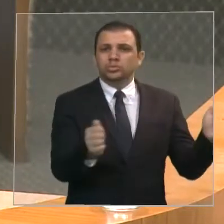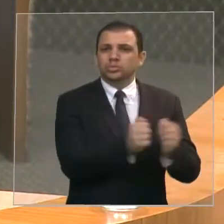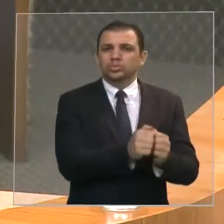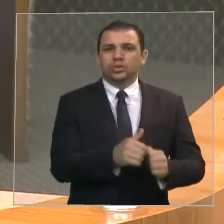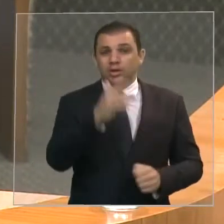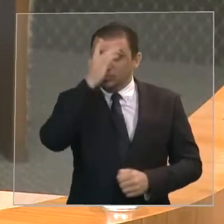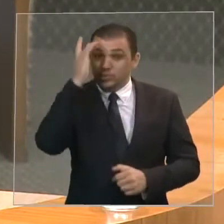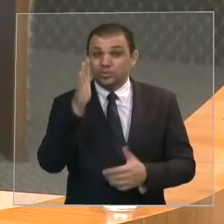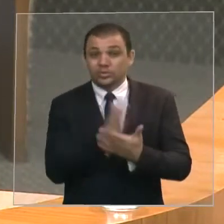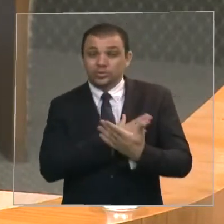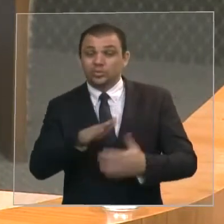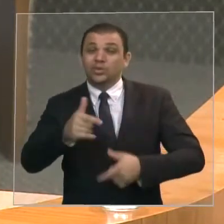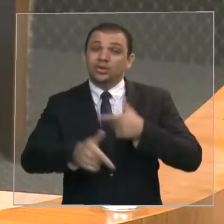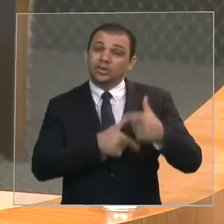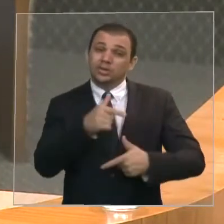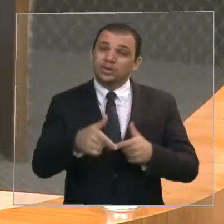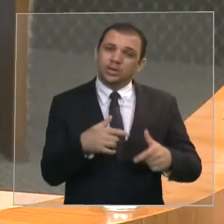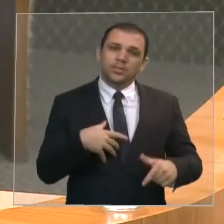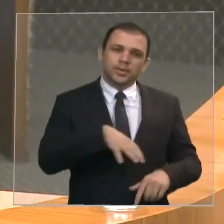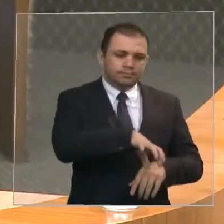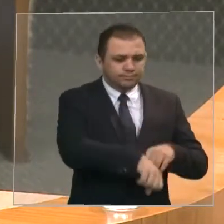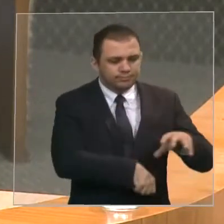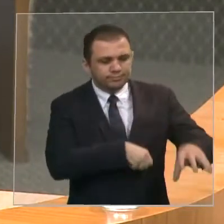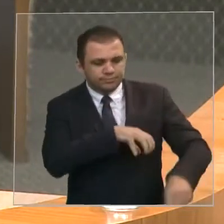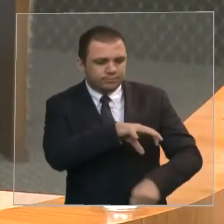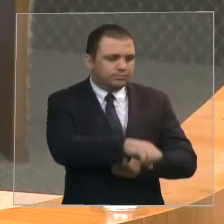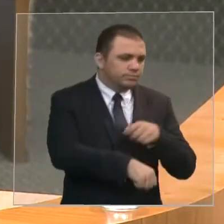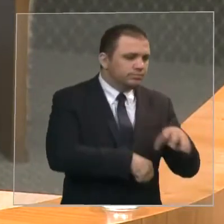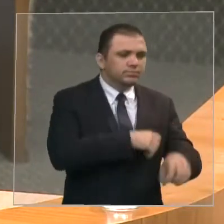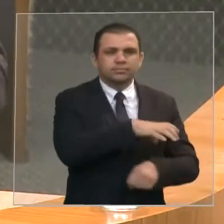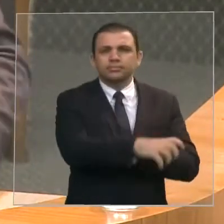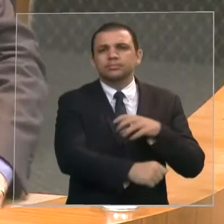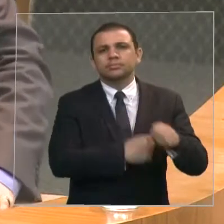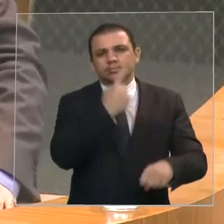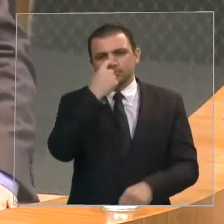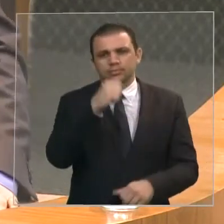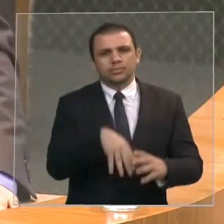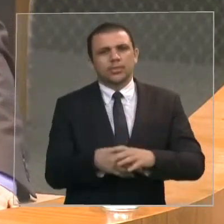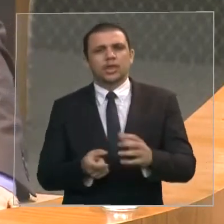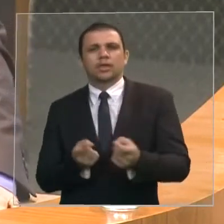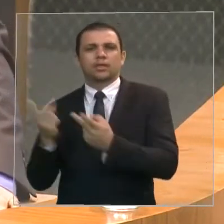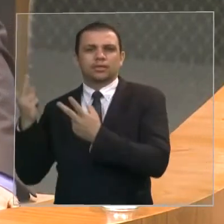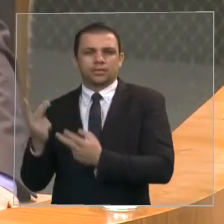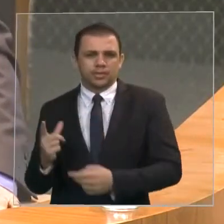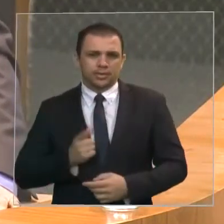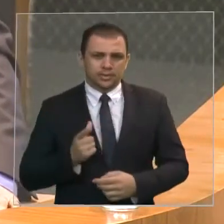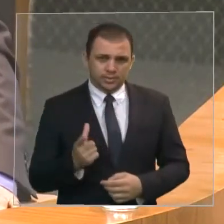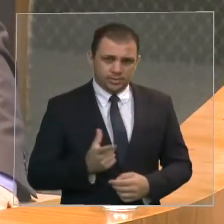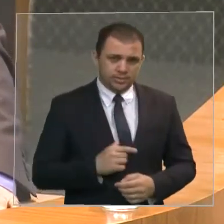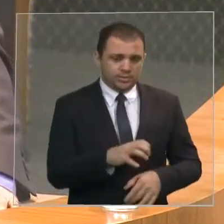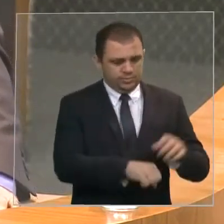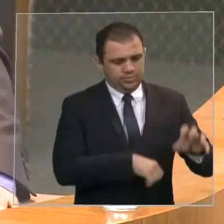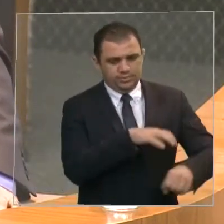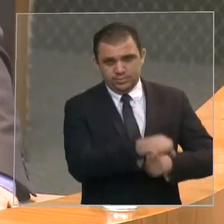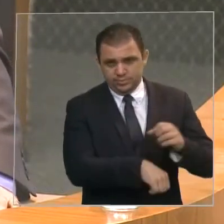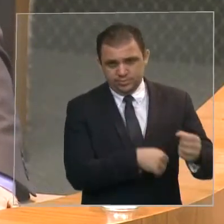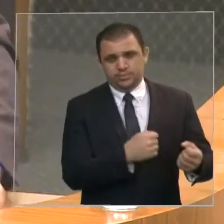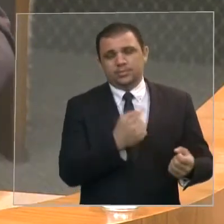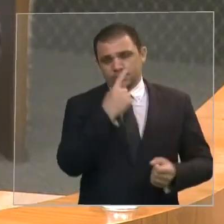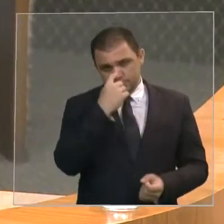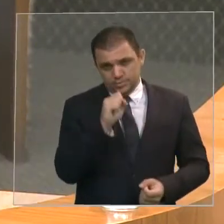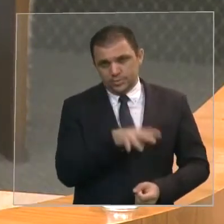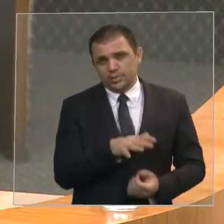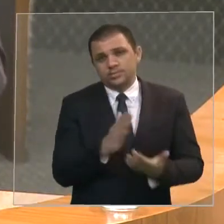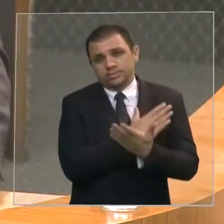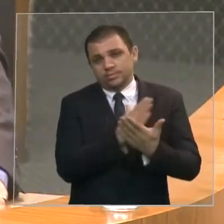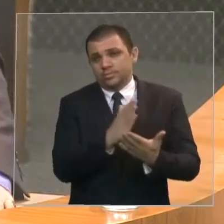que ainda se utilizam do lixão como espaço para poder ganhar a vida. Coleta de lixo, que ela ainda